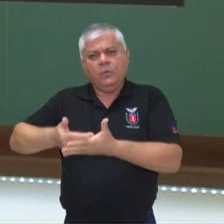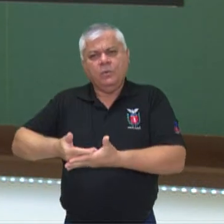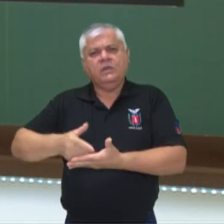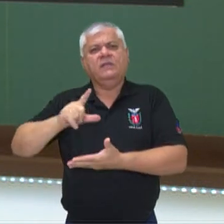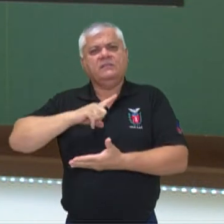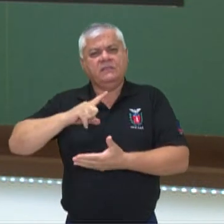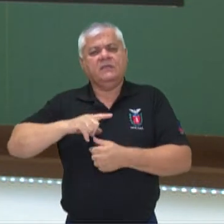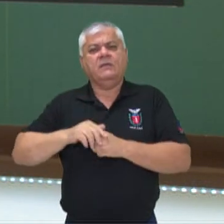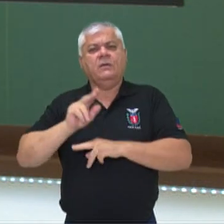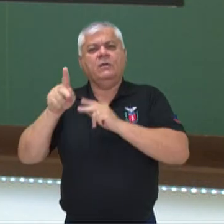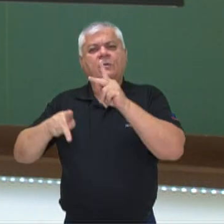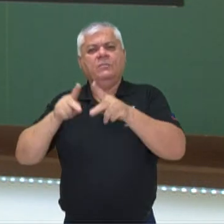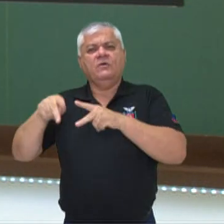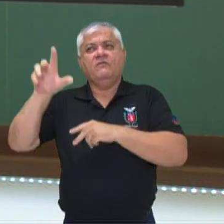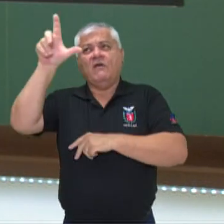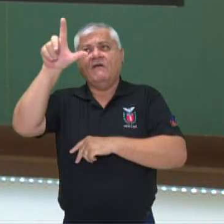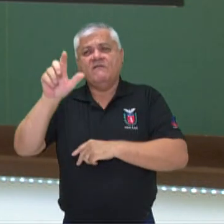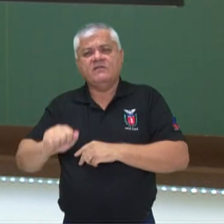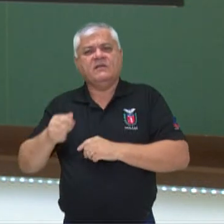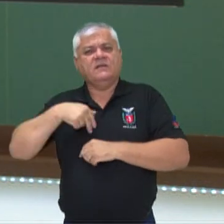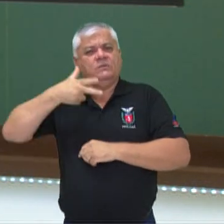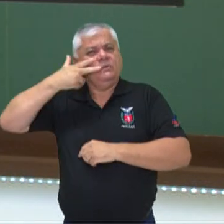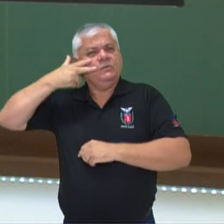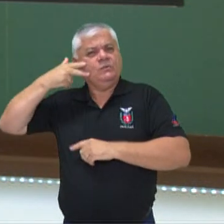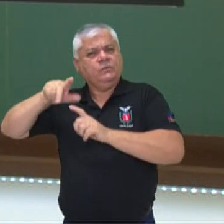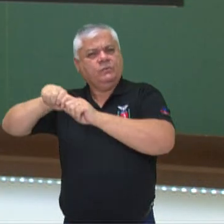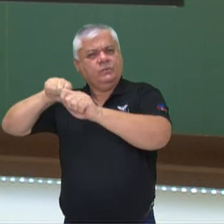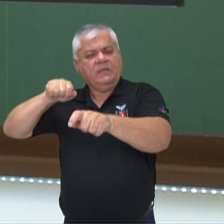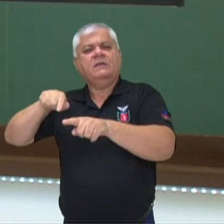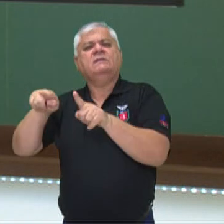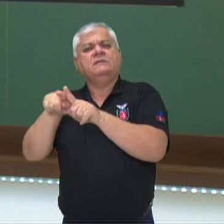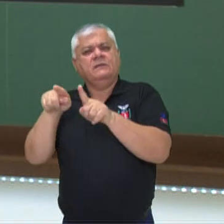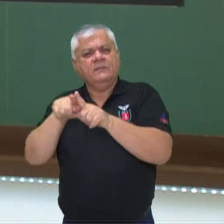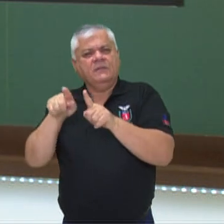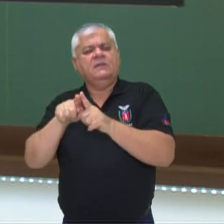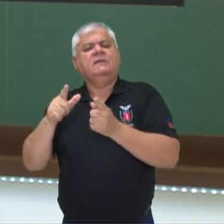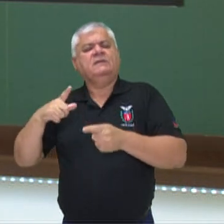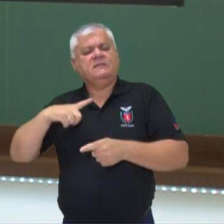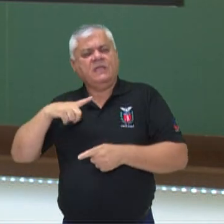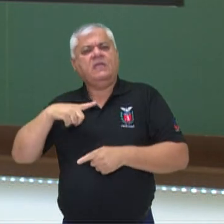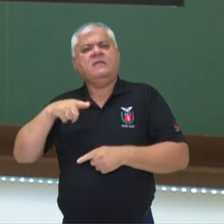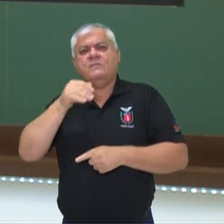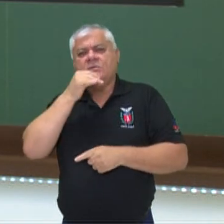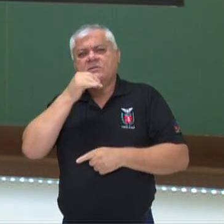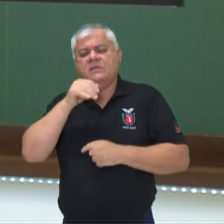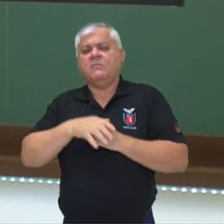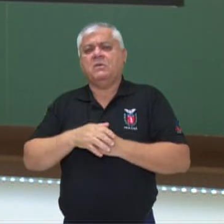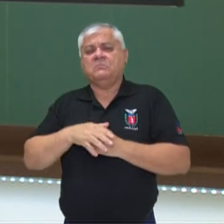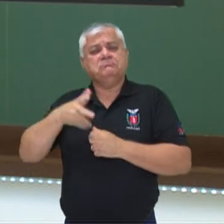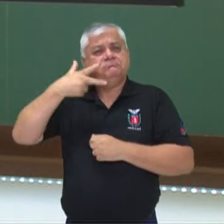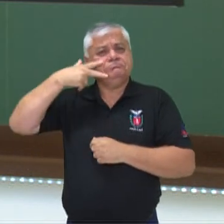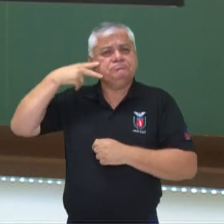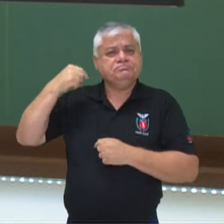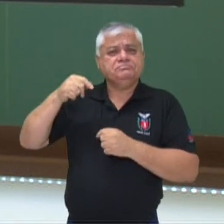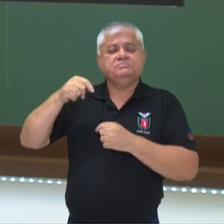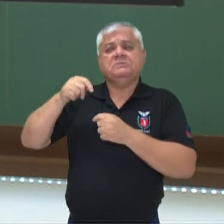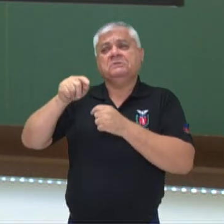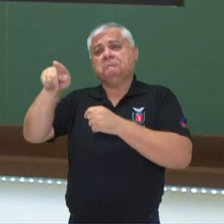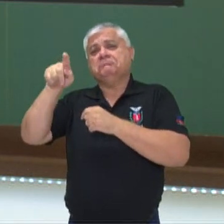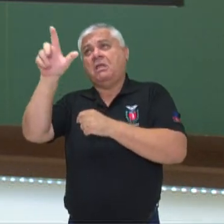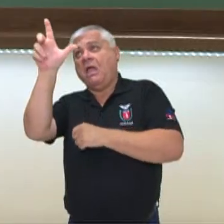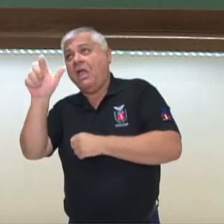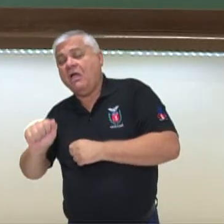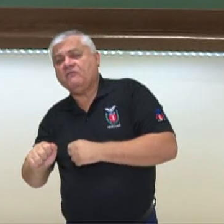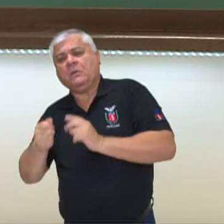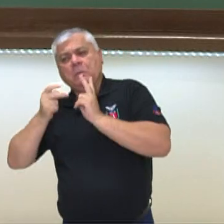povos africanos e indígenas, então as religiões oriundas da matriz indígena e da matriz africana,